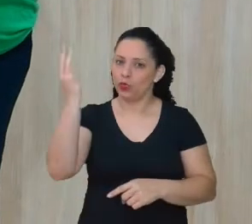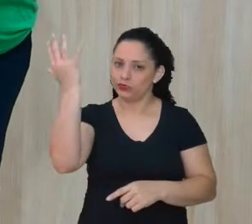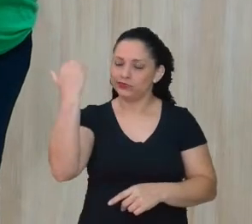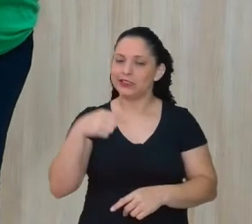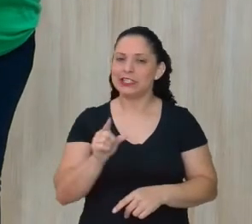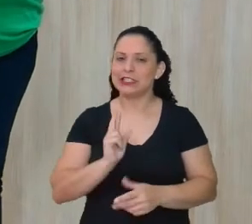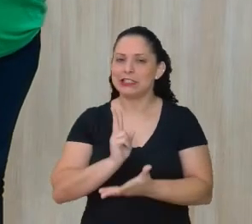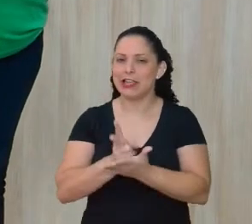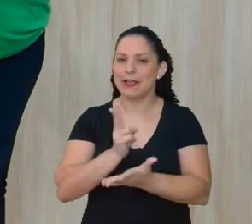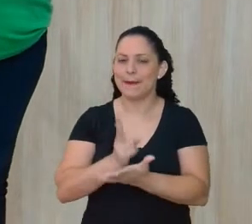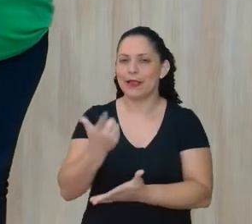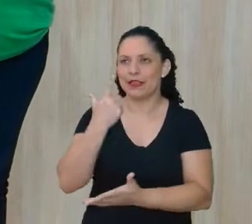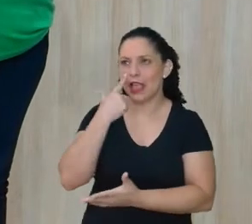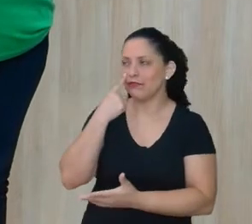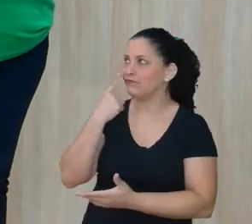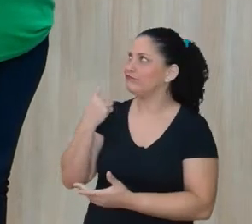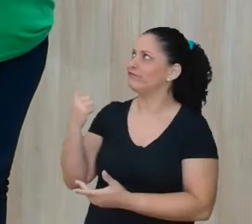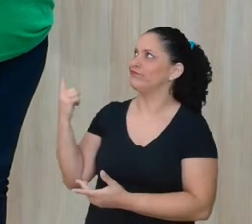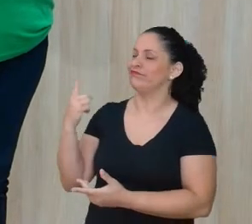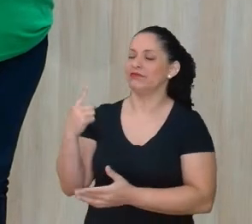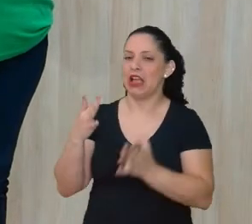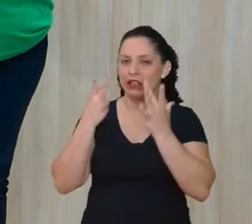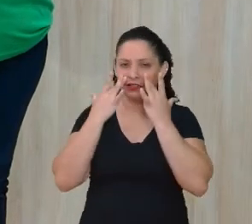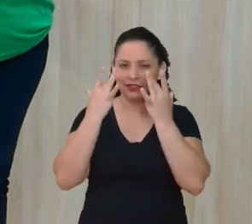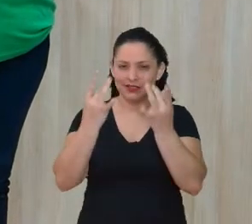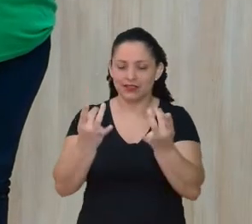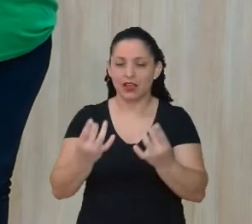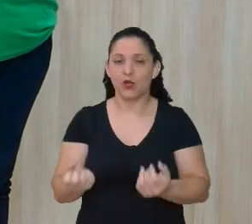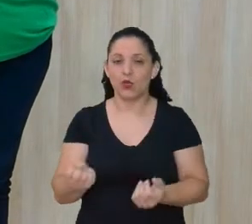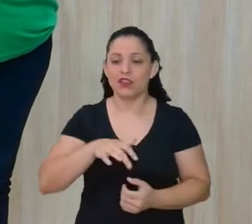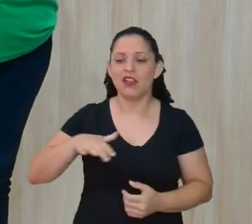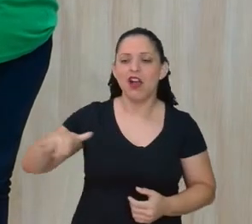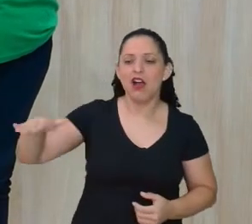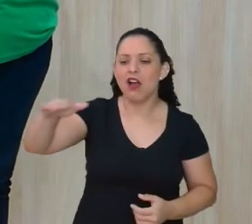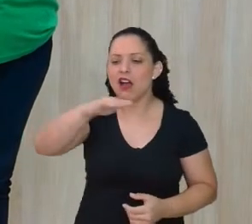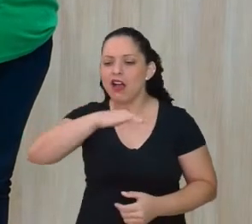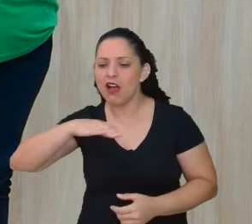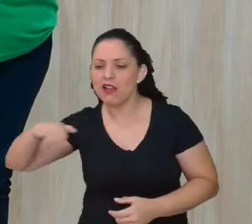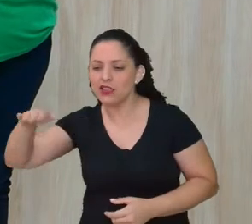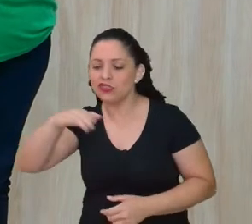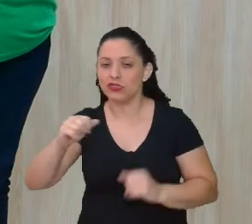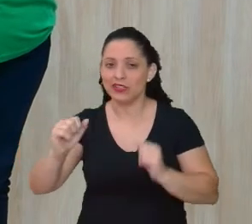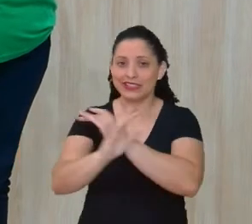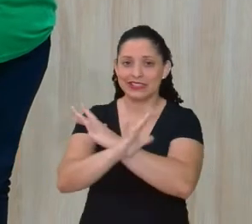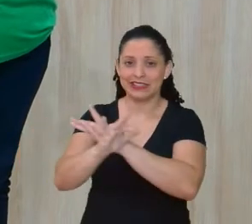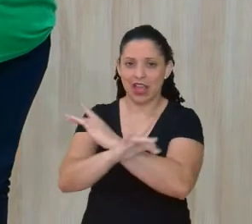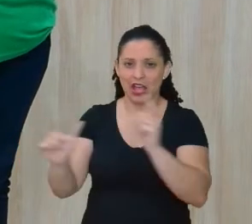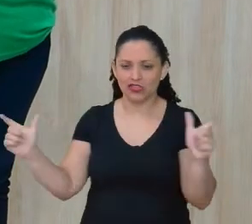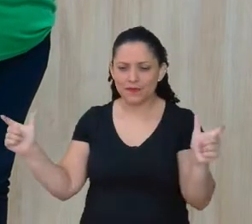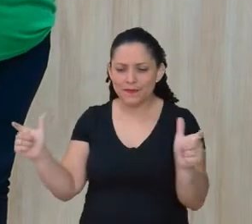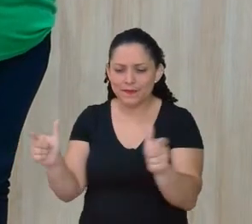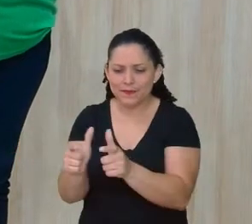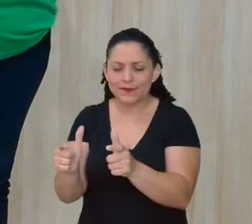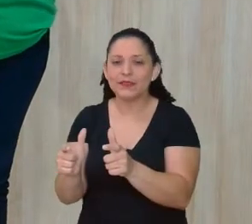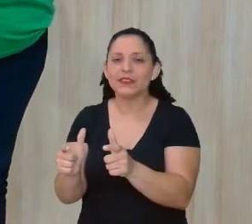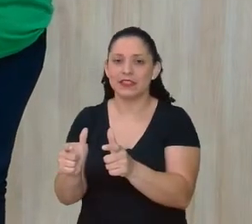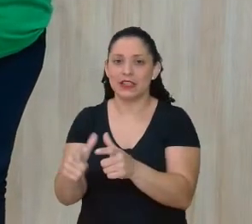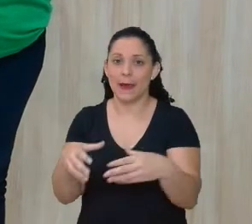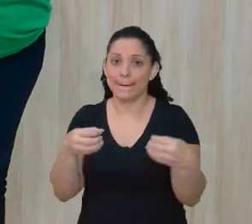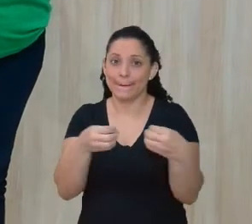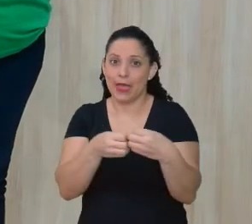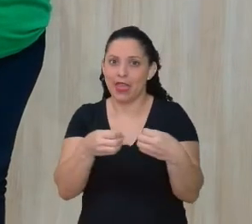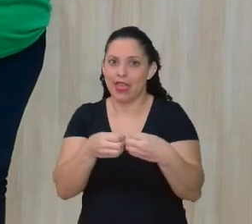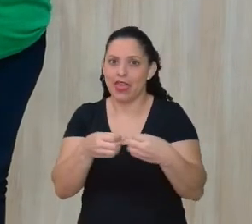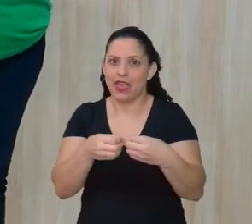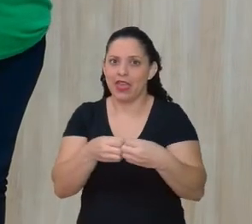sempre atento, né? E muitas comunidades, muitas cidades pequenininhas, né, professora, estão ali próximos